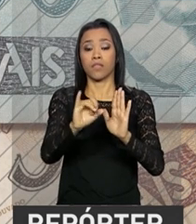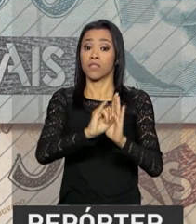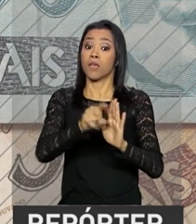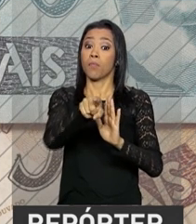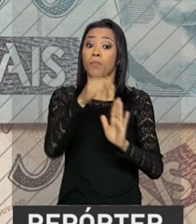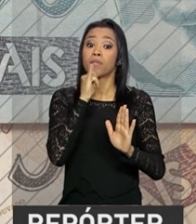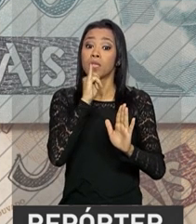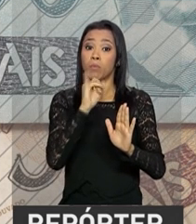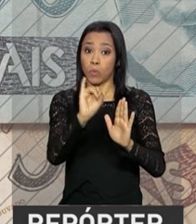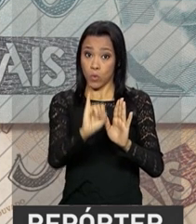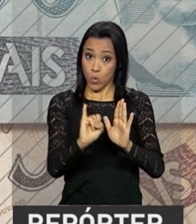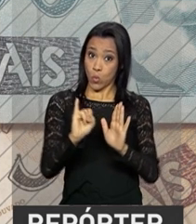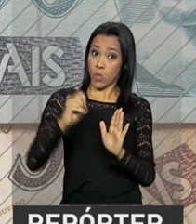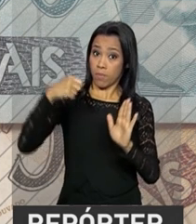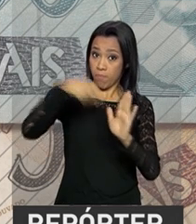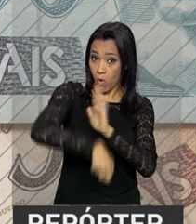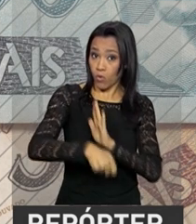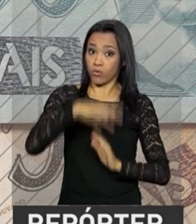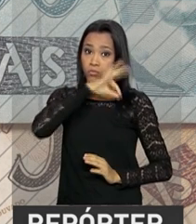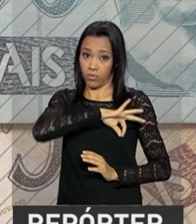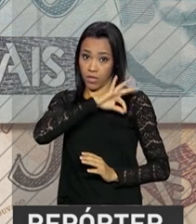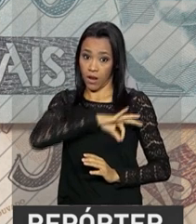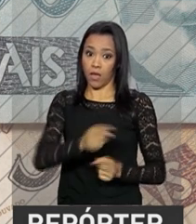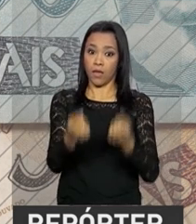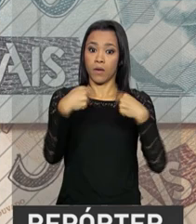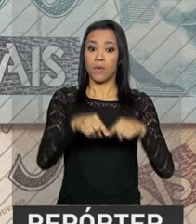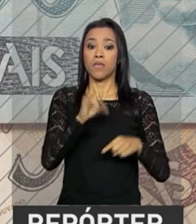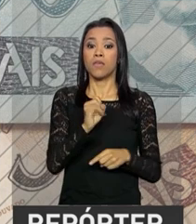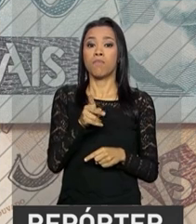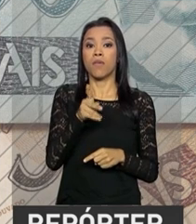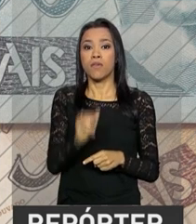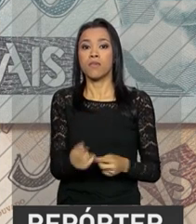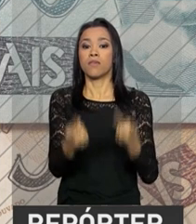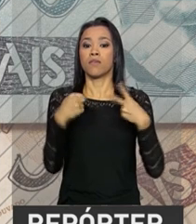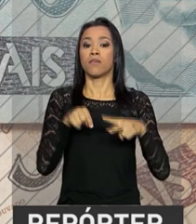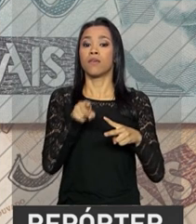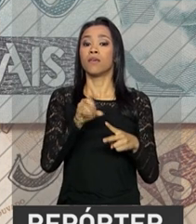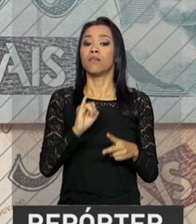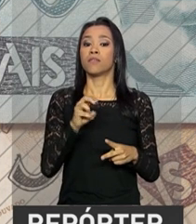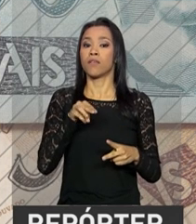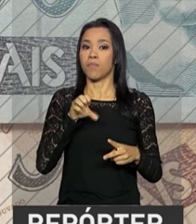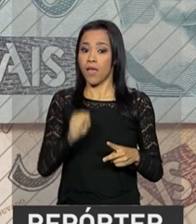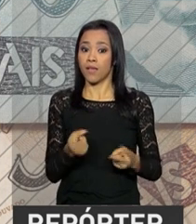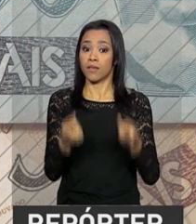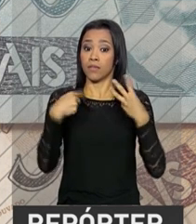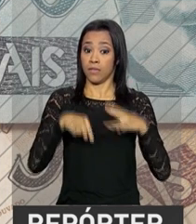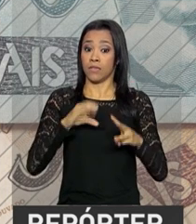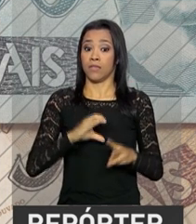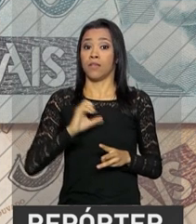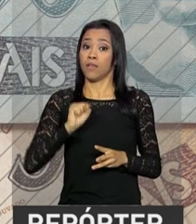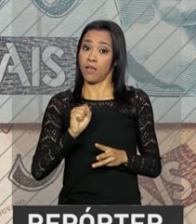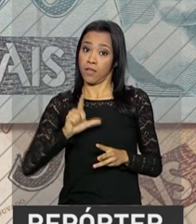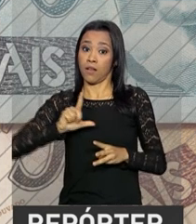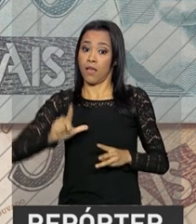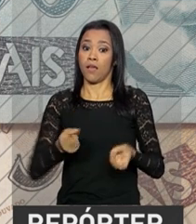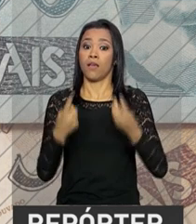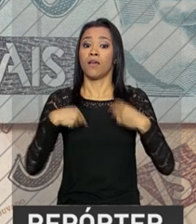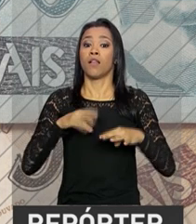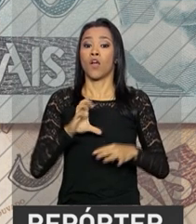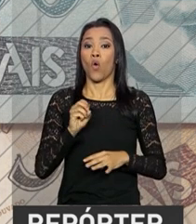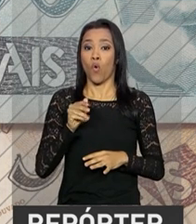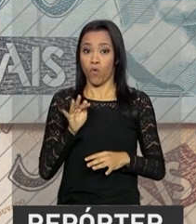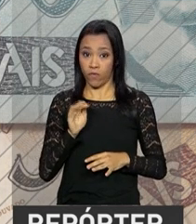de renda da pessoa jurídica o ipi o icms a csll a cofins